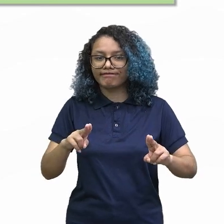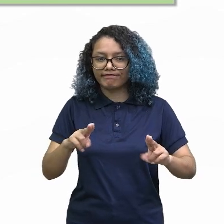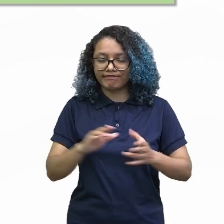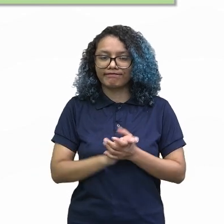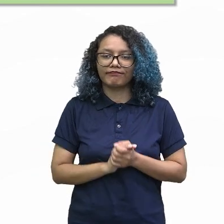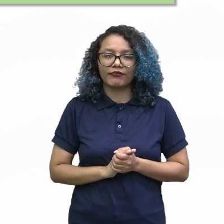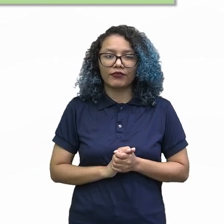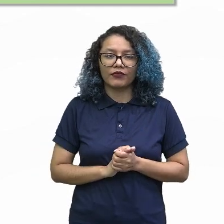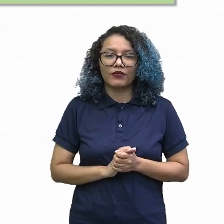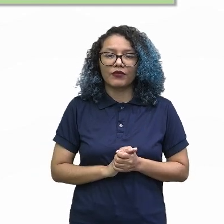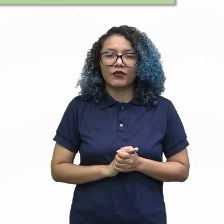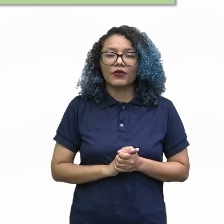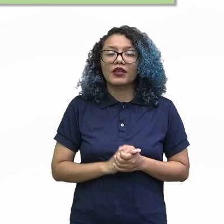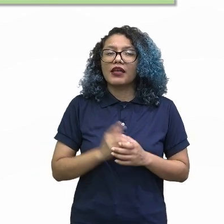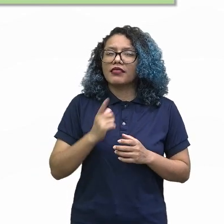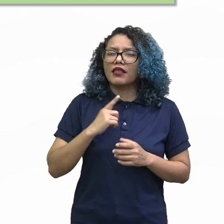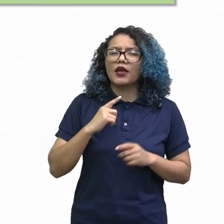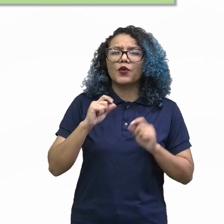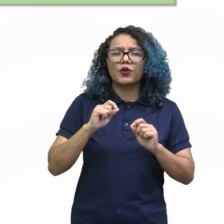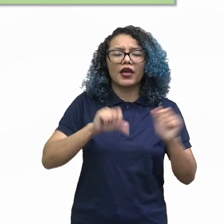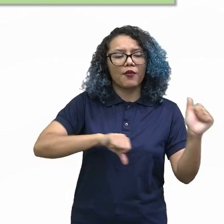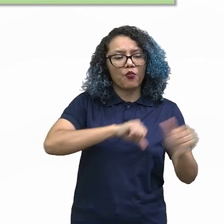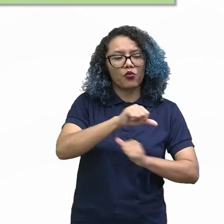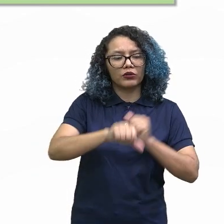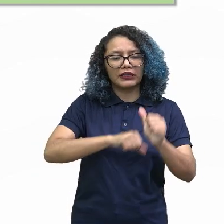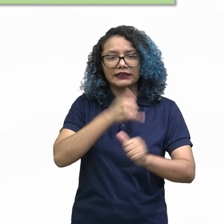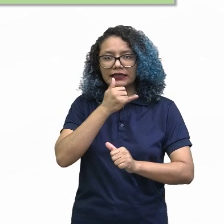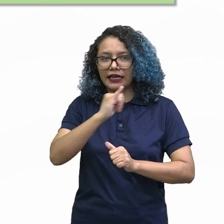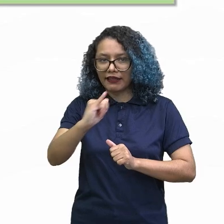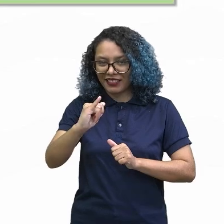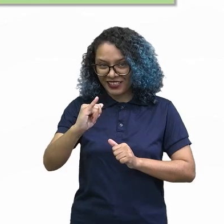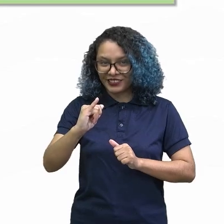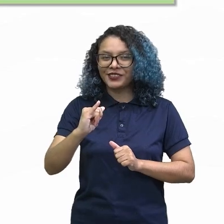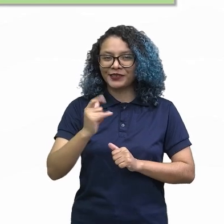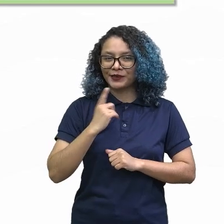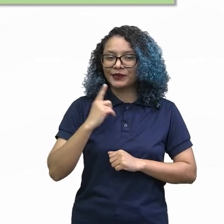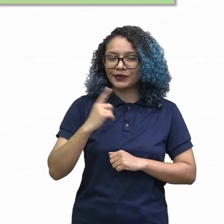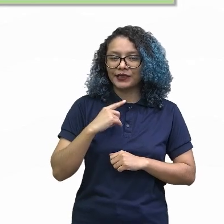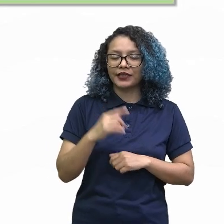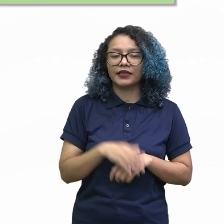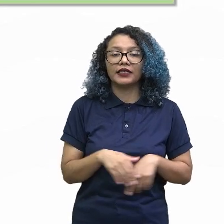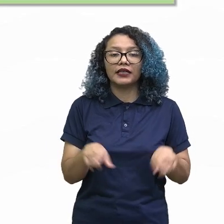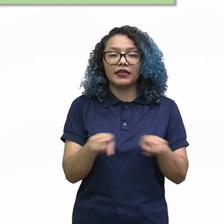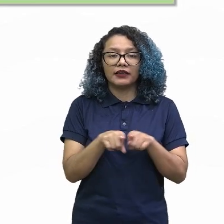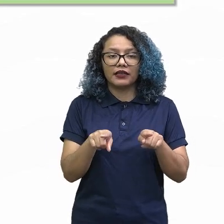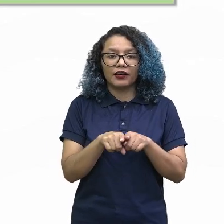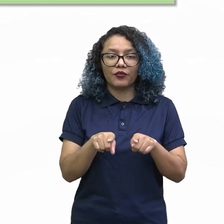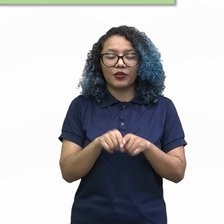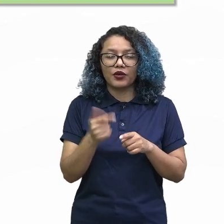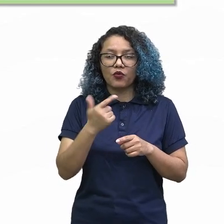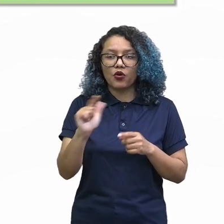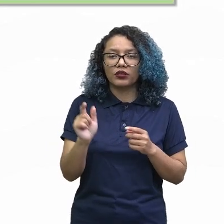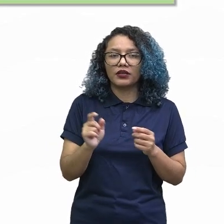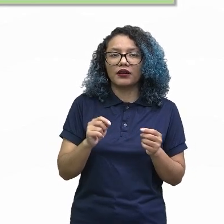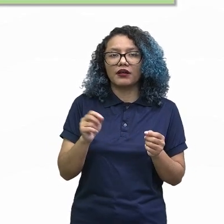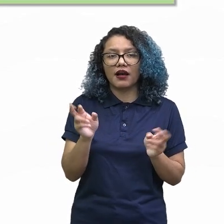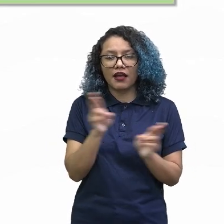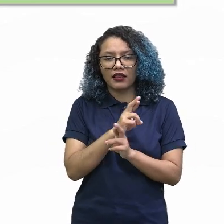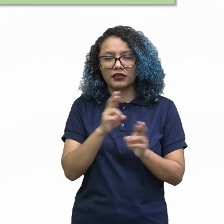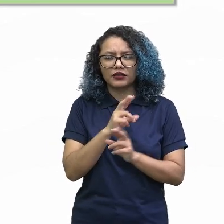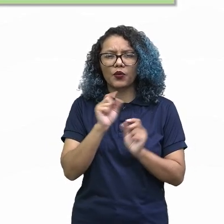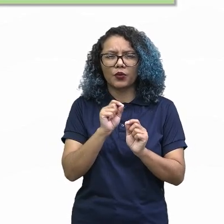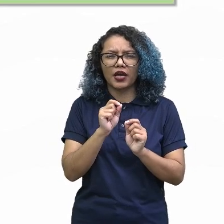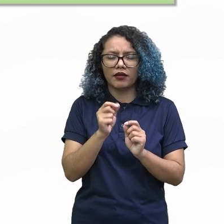todos esses casos, ocorrem transformações de energia. E a gente vai observar que uma grande parte está relacionado com o movimento ali de